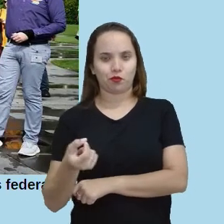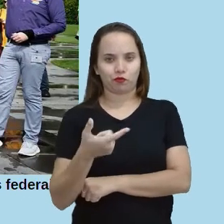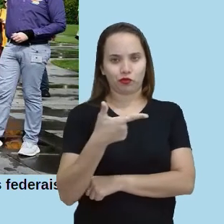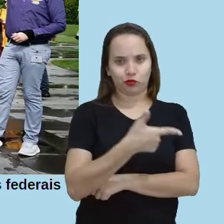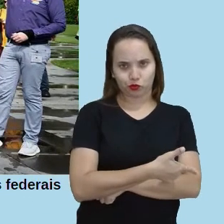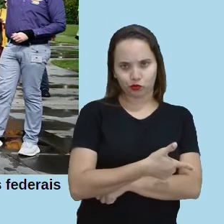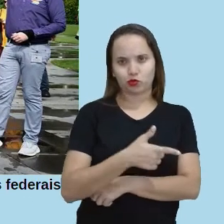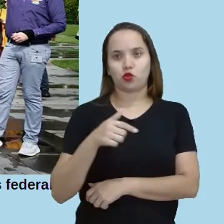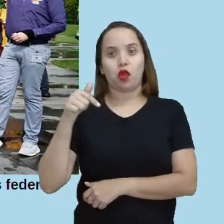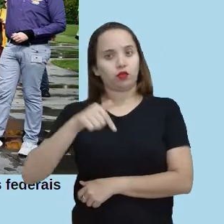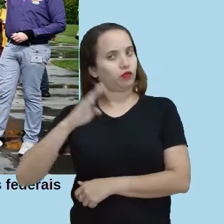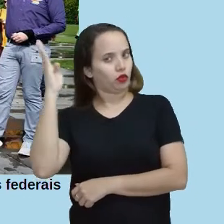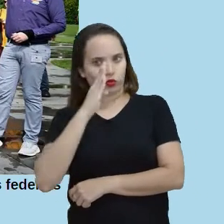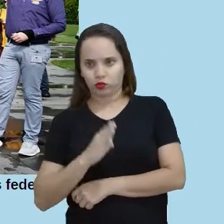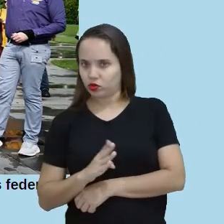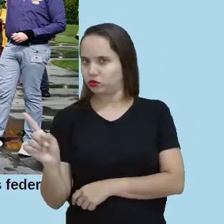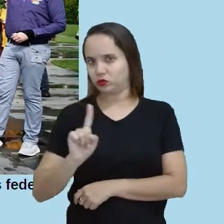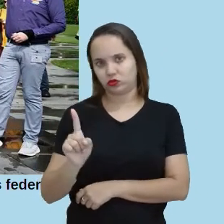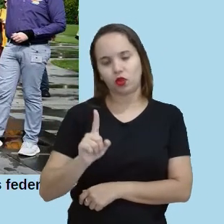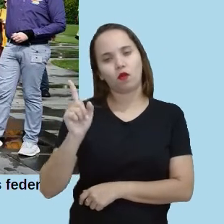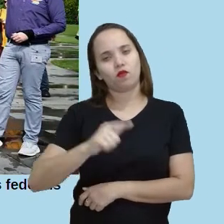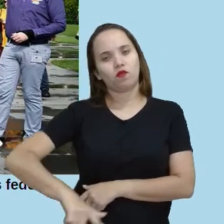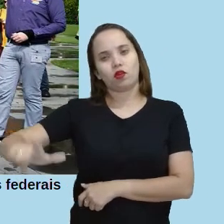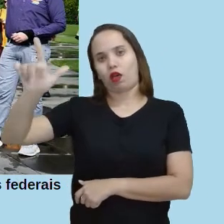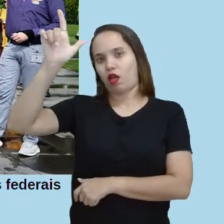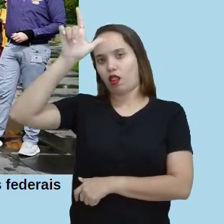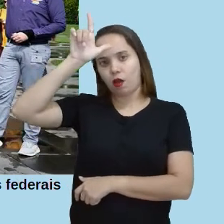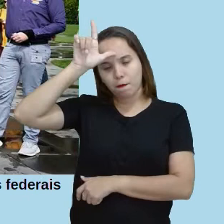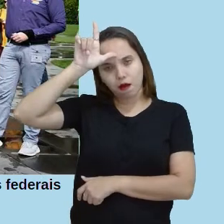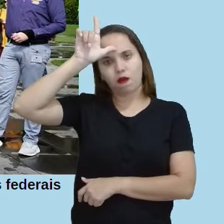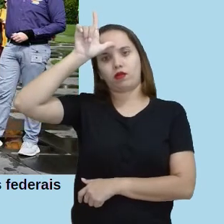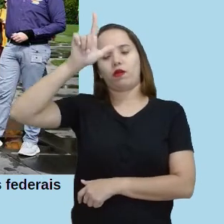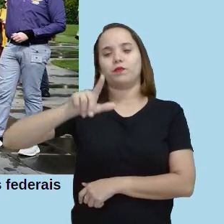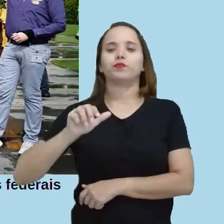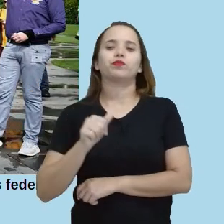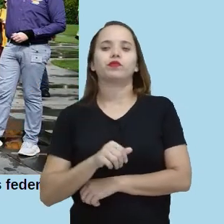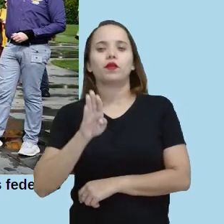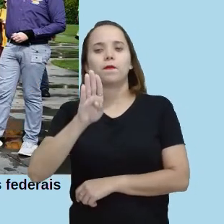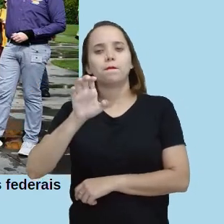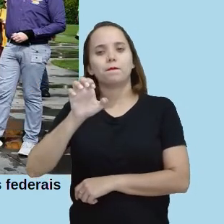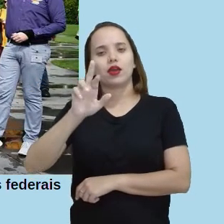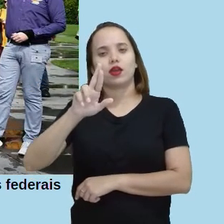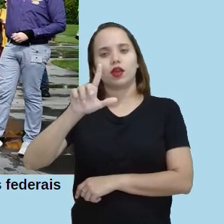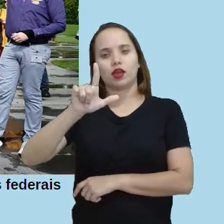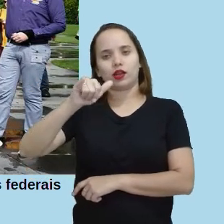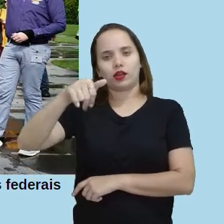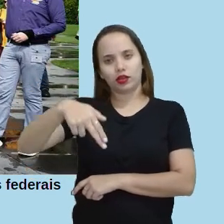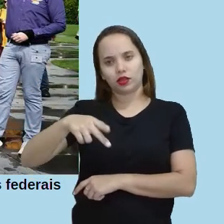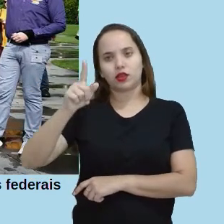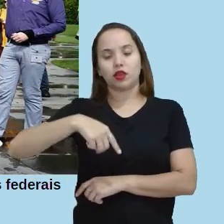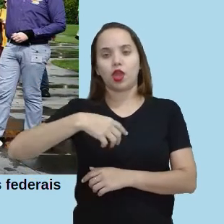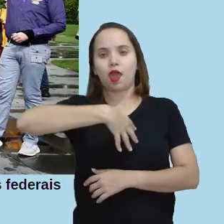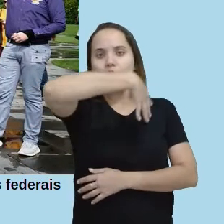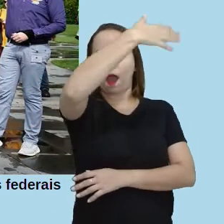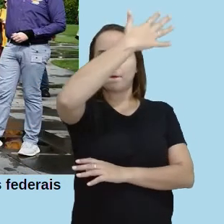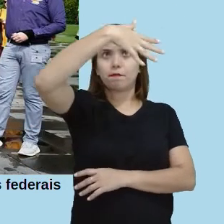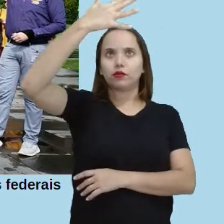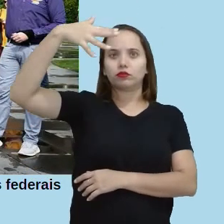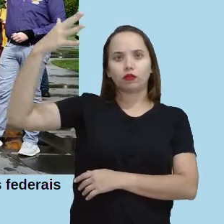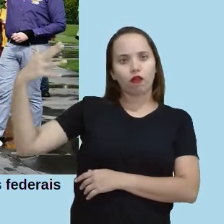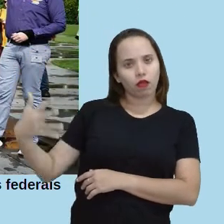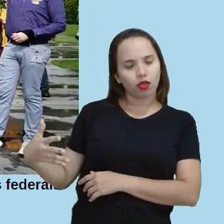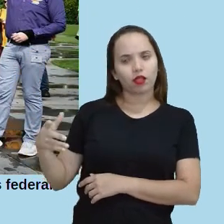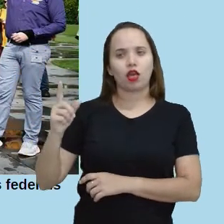em Berlim, que é a capital da Alemanha, tá? Tá aí a bandeira do arco-íris, é hasteada pela primeira vez em